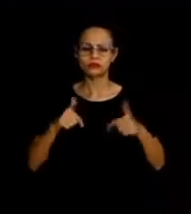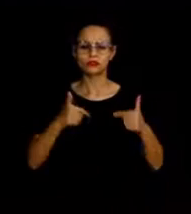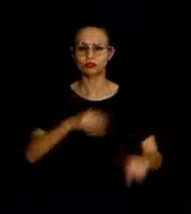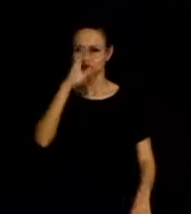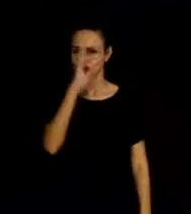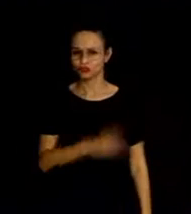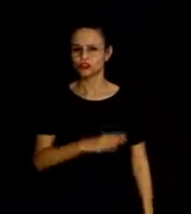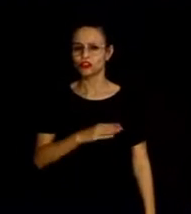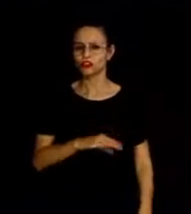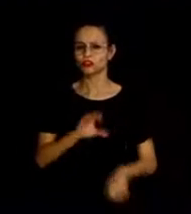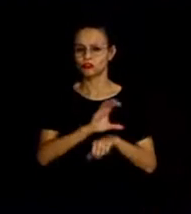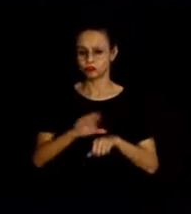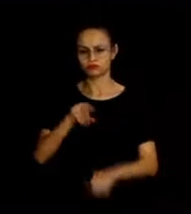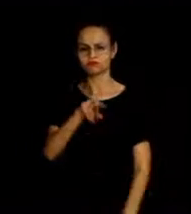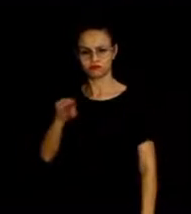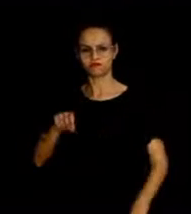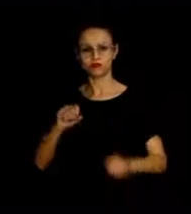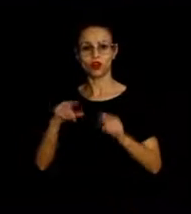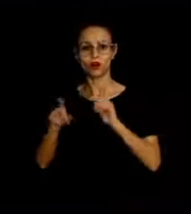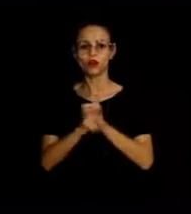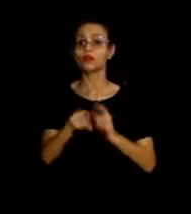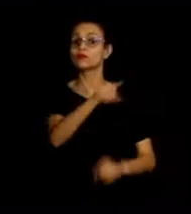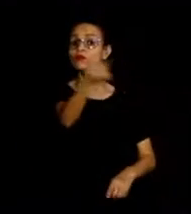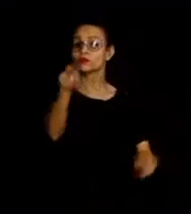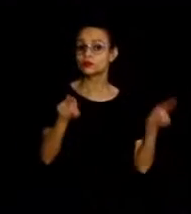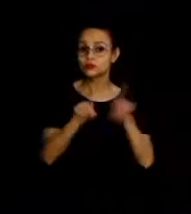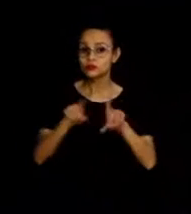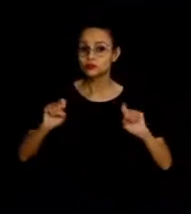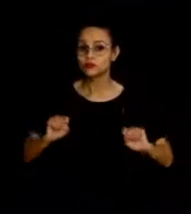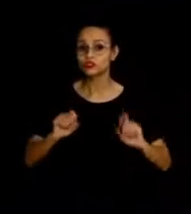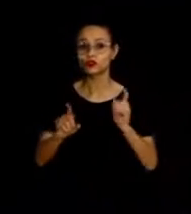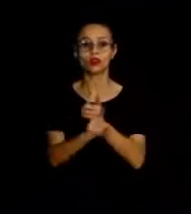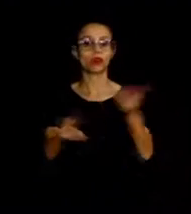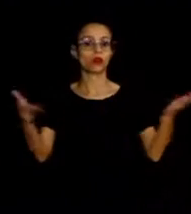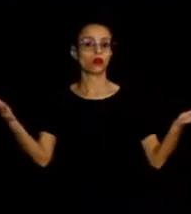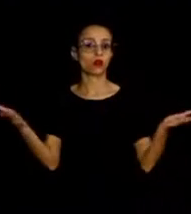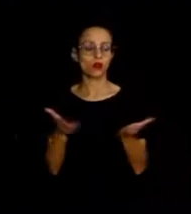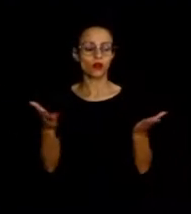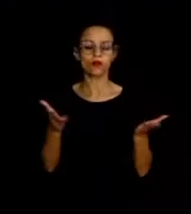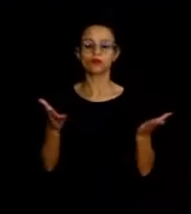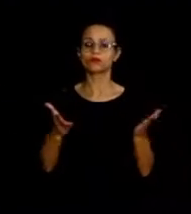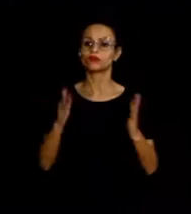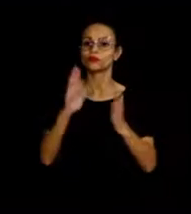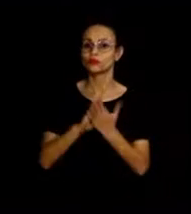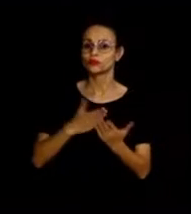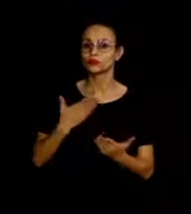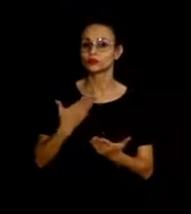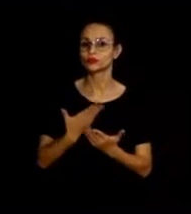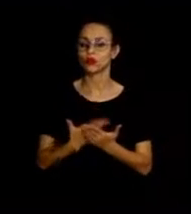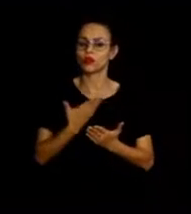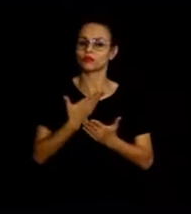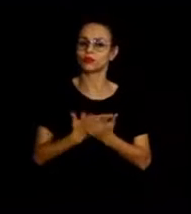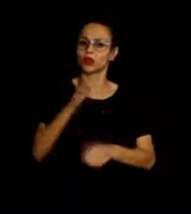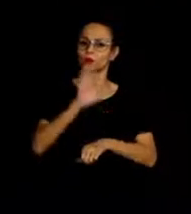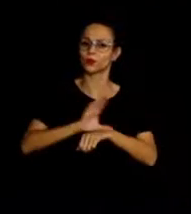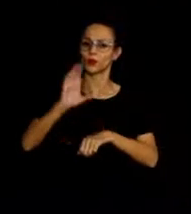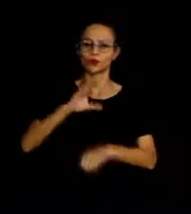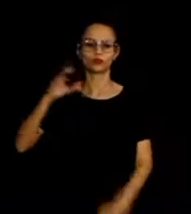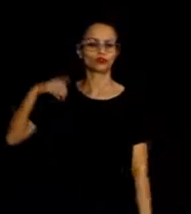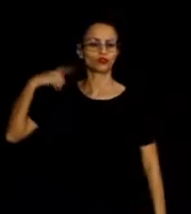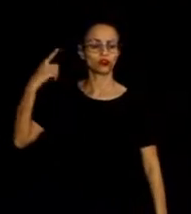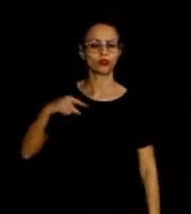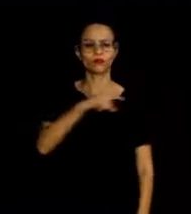eles vão encontrar no eu vou encontrar hoje na escola de direito vocês obviamente